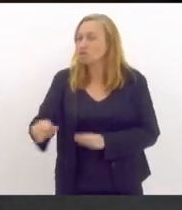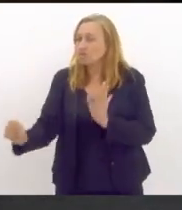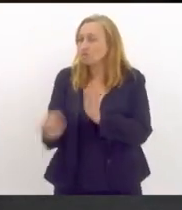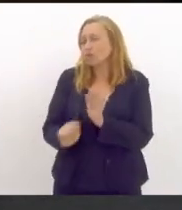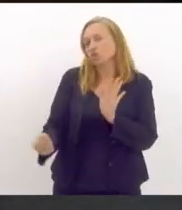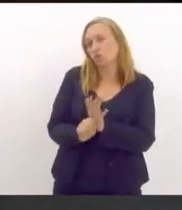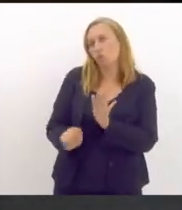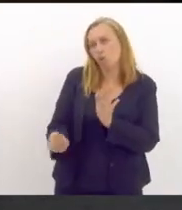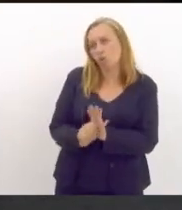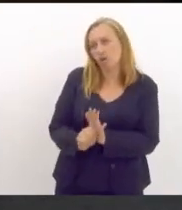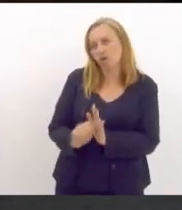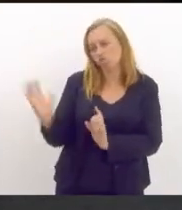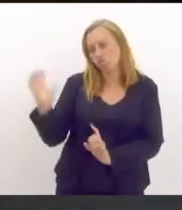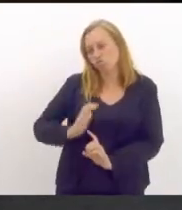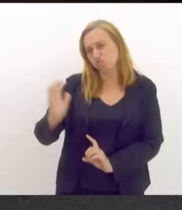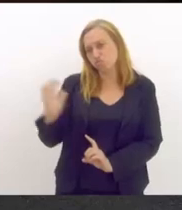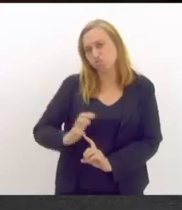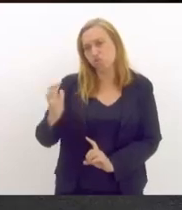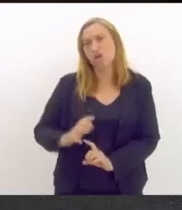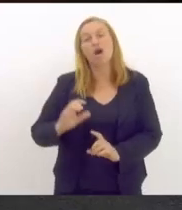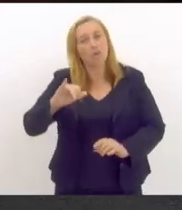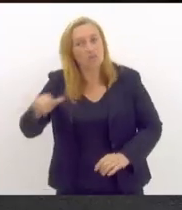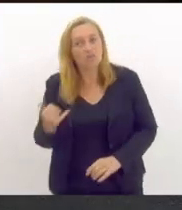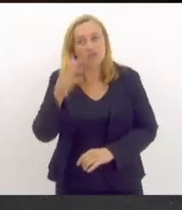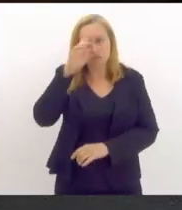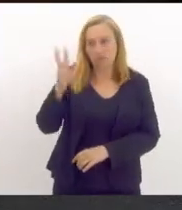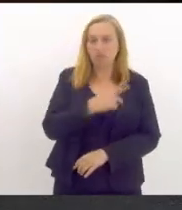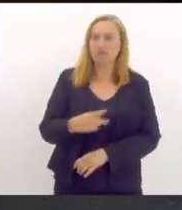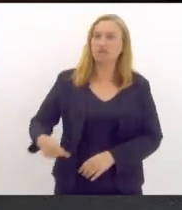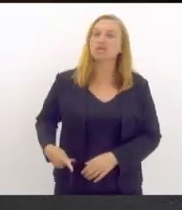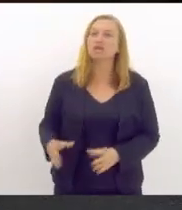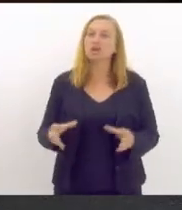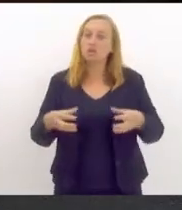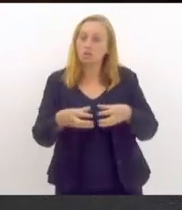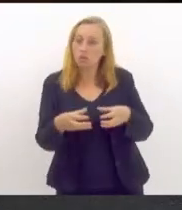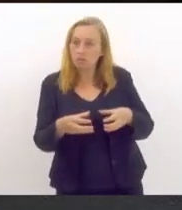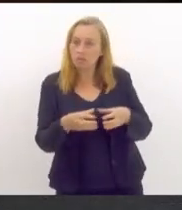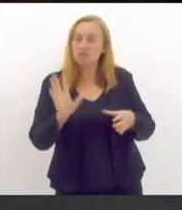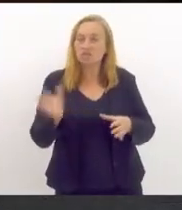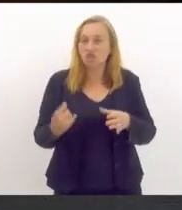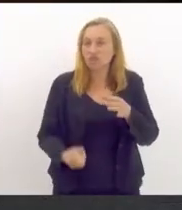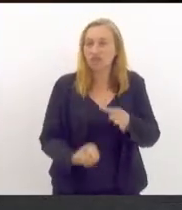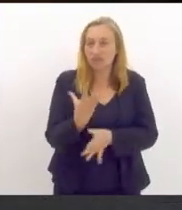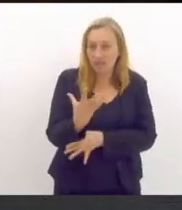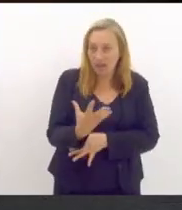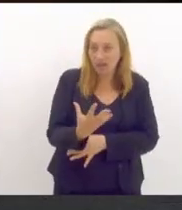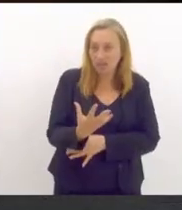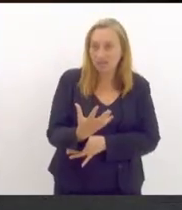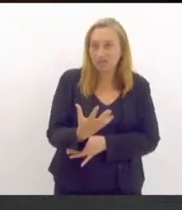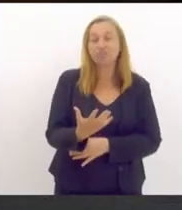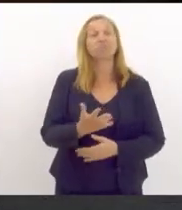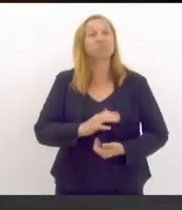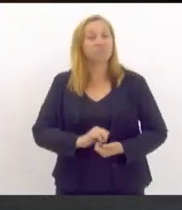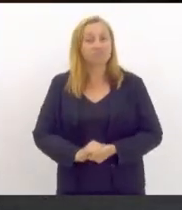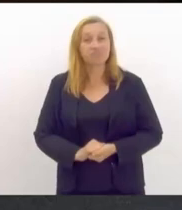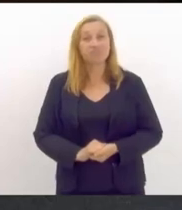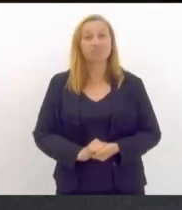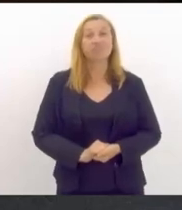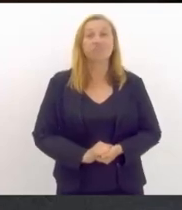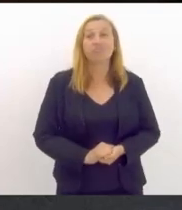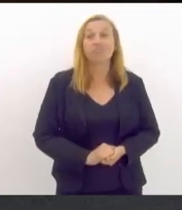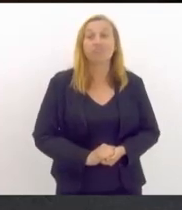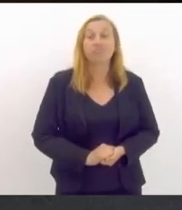ao tráfico de drogas aproveito presidente que as comissões já foram instaladas Presidente a comissão já foram instaladas